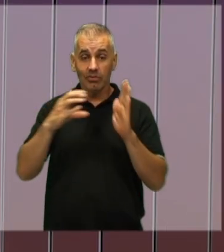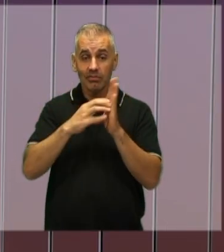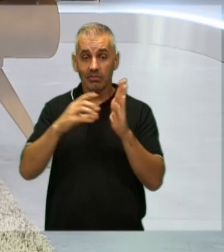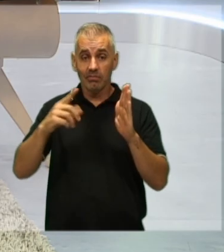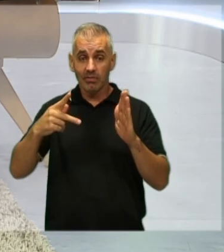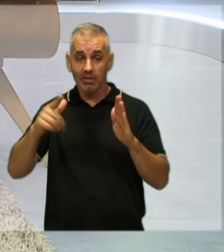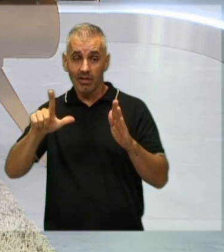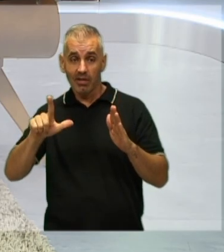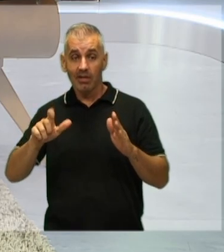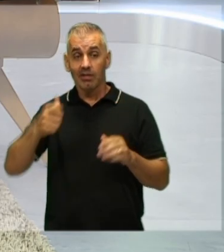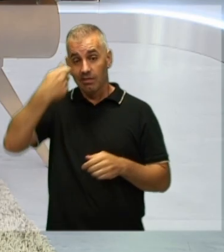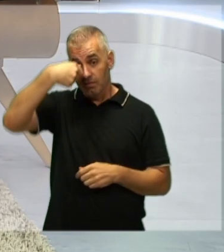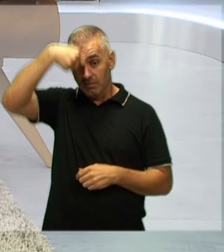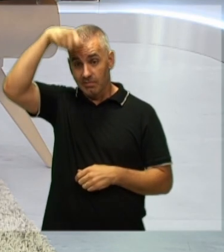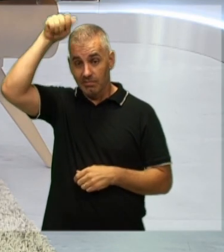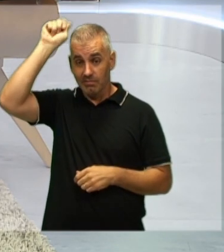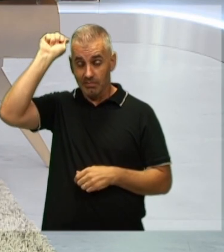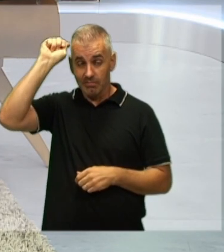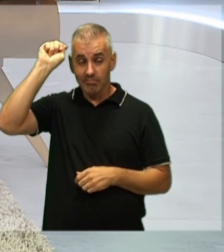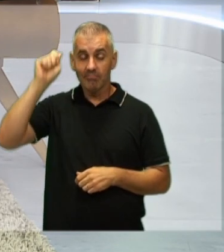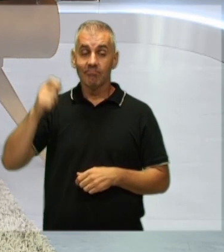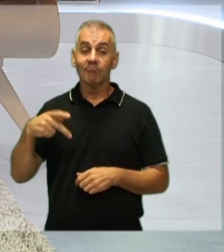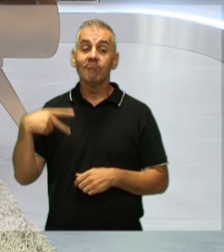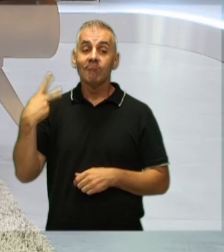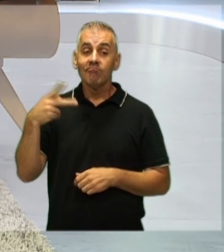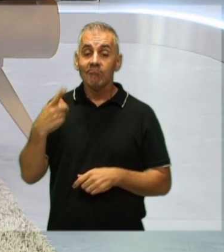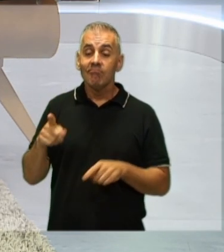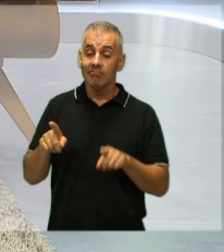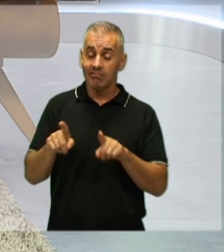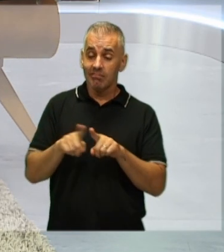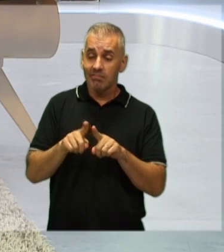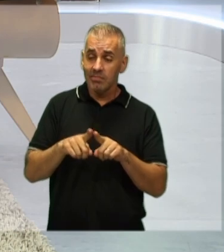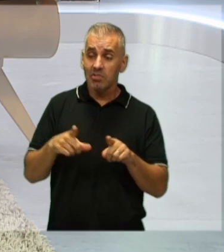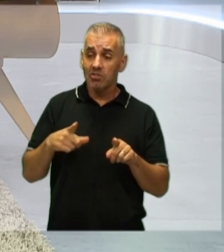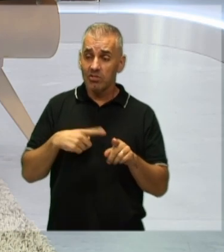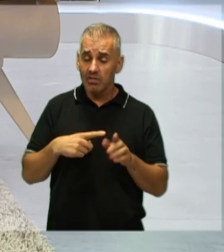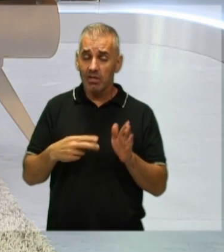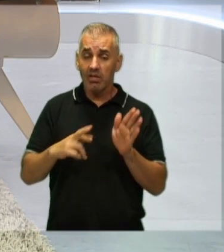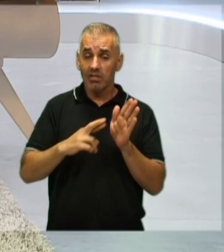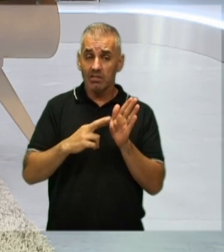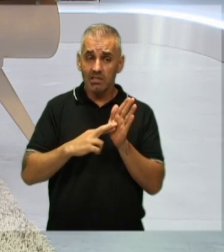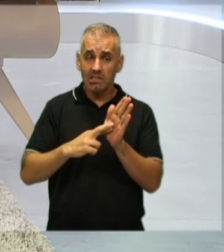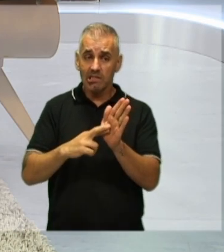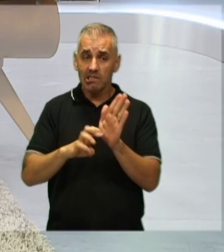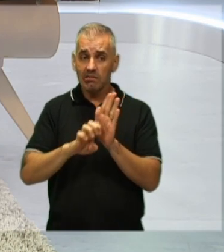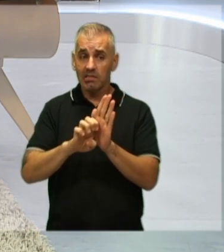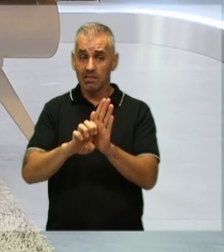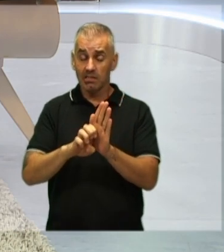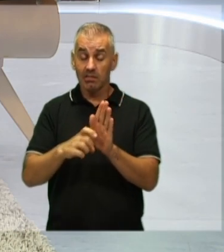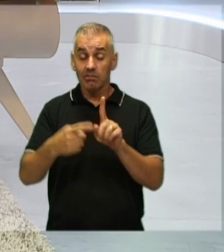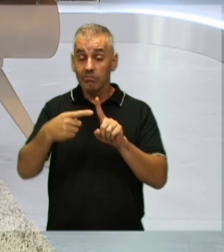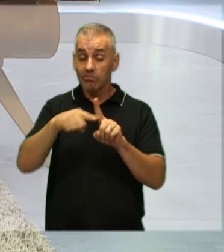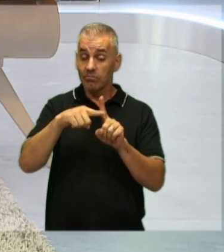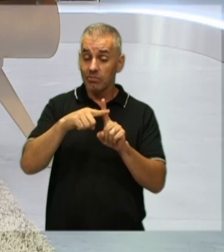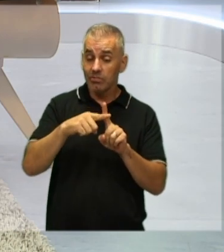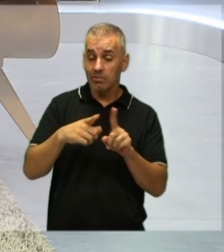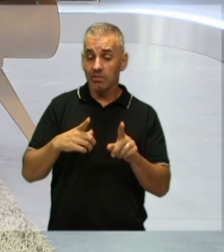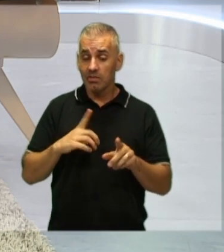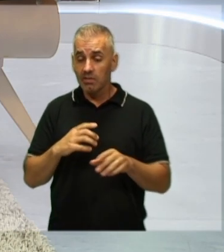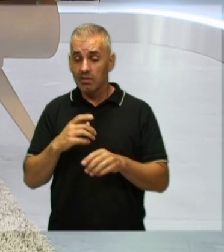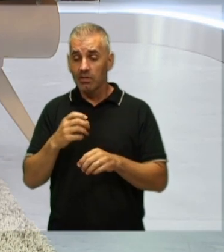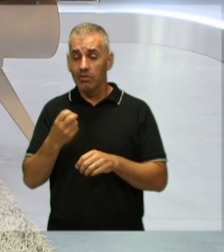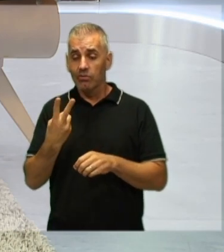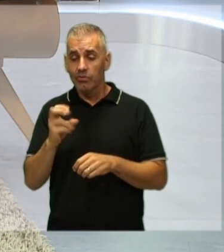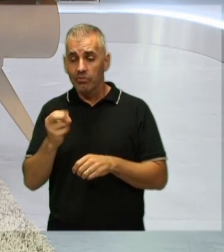Bittencourt. Bom, vereador, o senhor também tem as suas emendas impositivas que no ano de 2026 estão em torno de